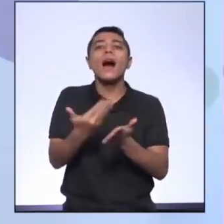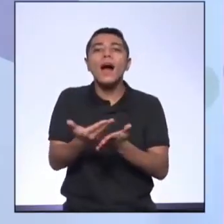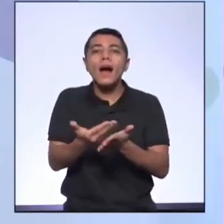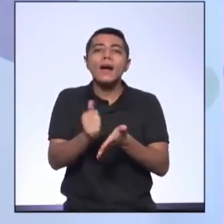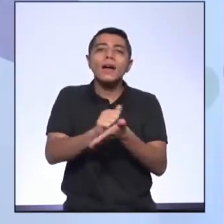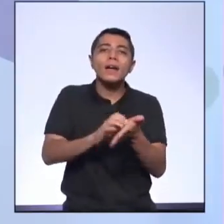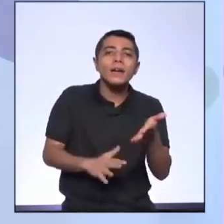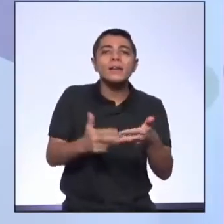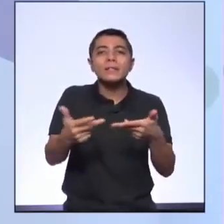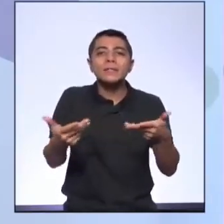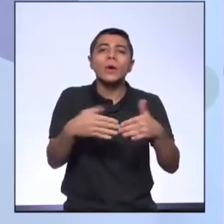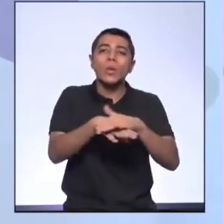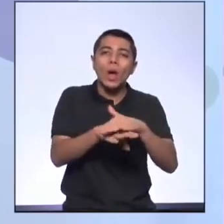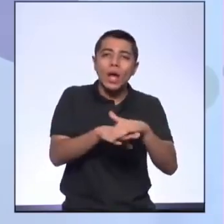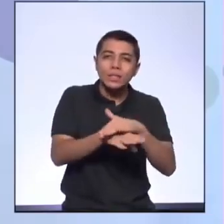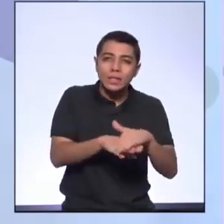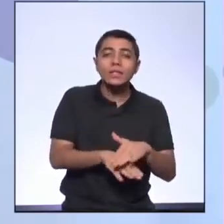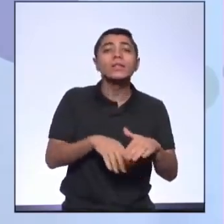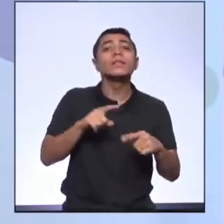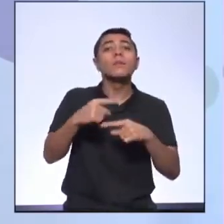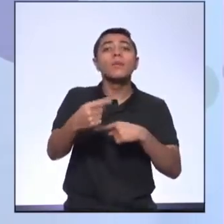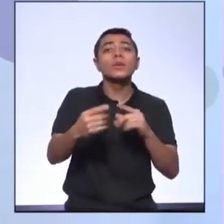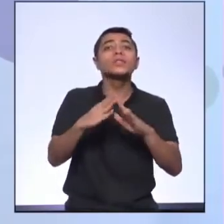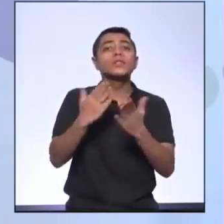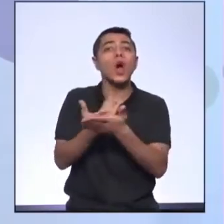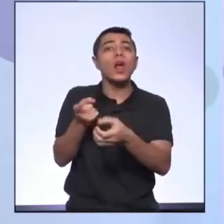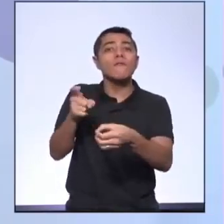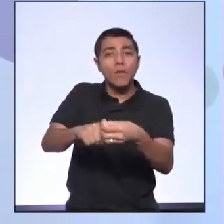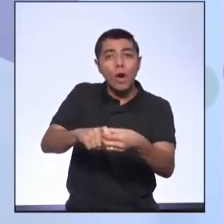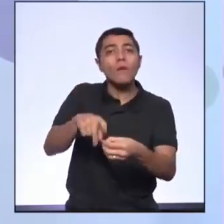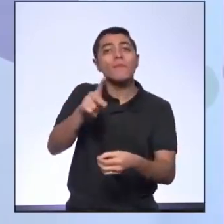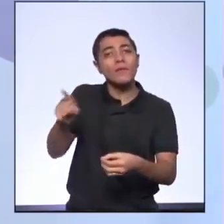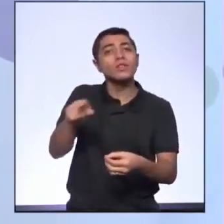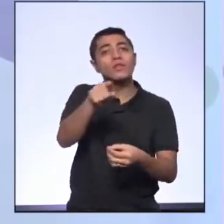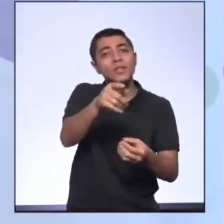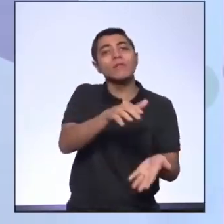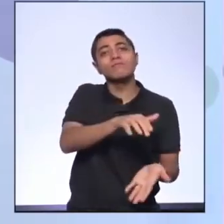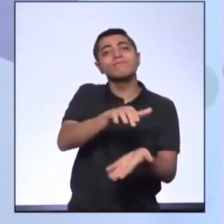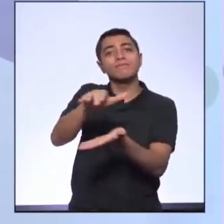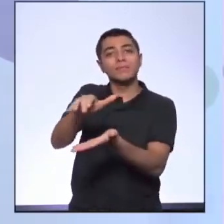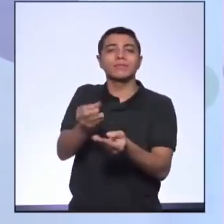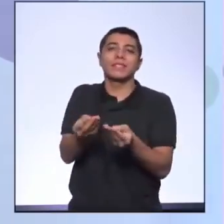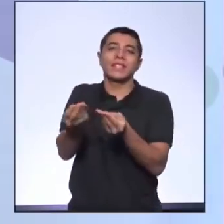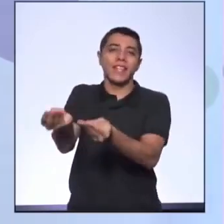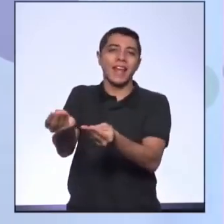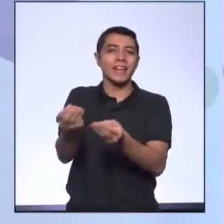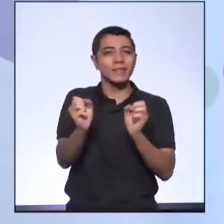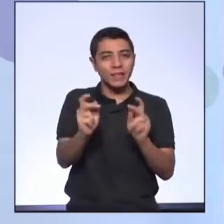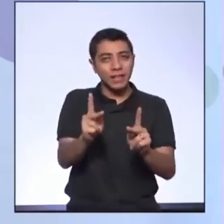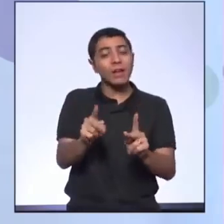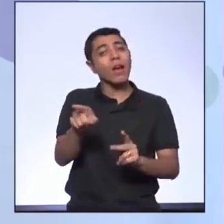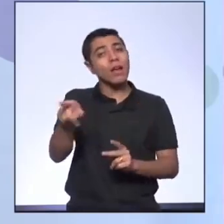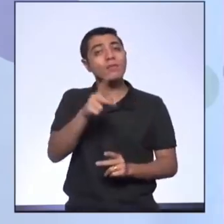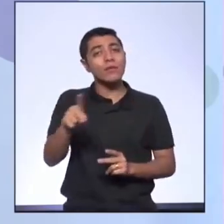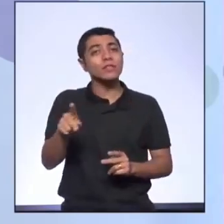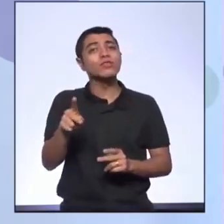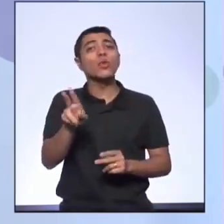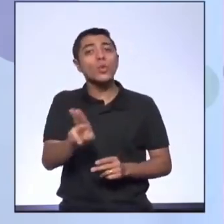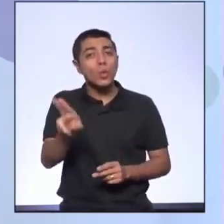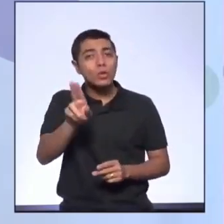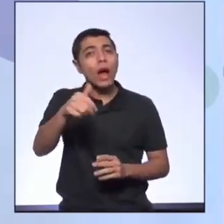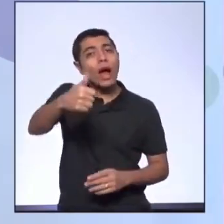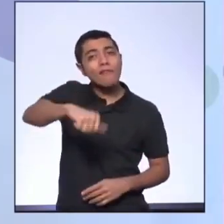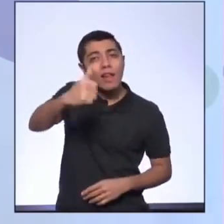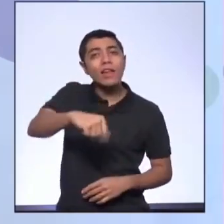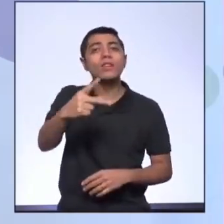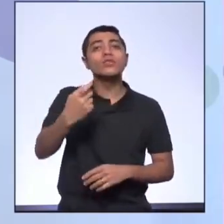entregarão para o professor de vocês, da escola de vocês. Servirá como mais um método aí de avaliação, até para que